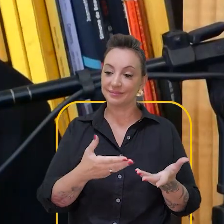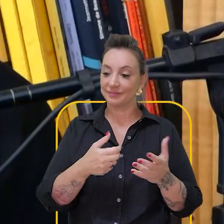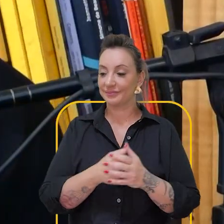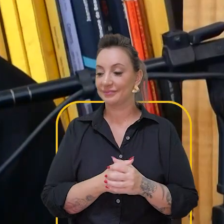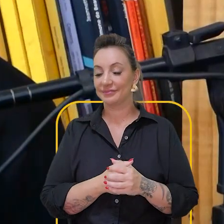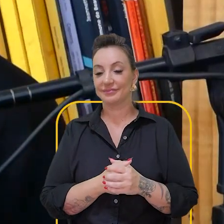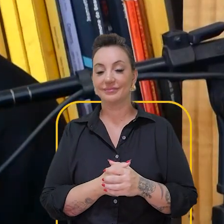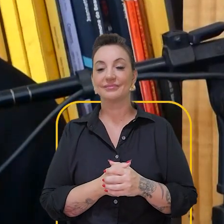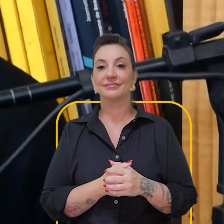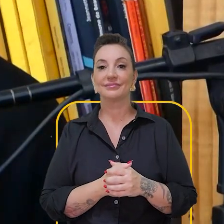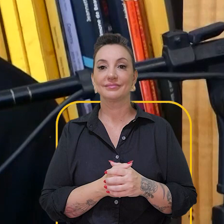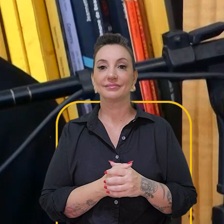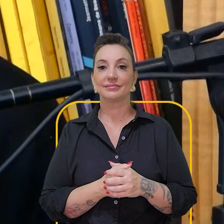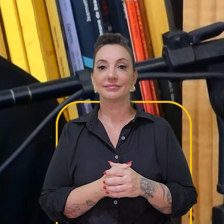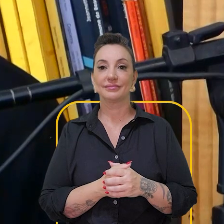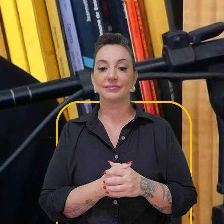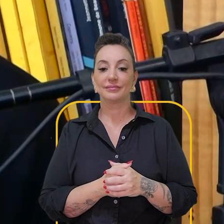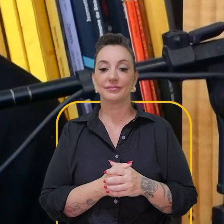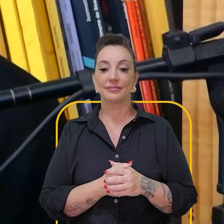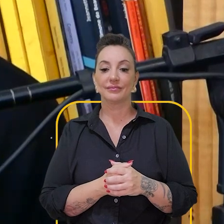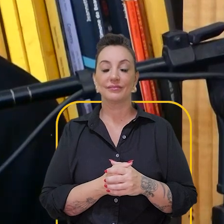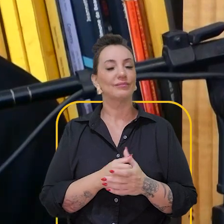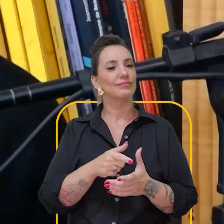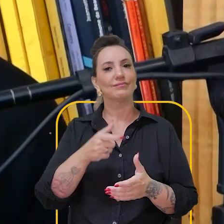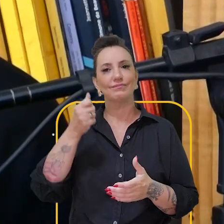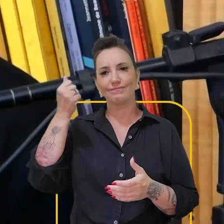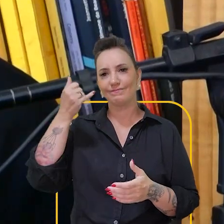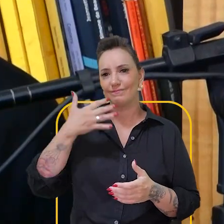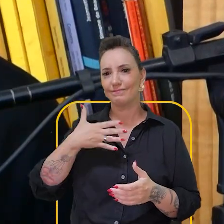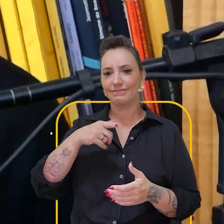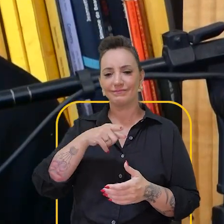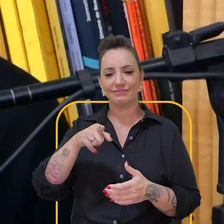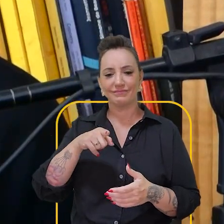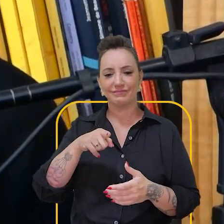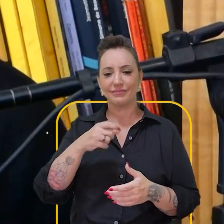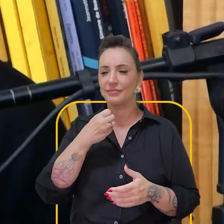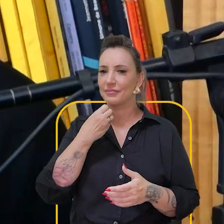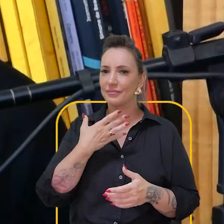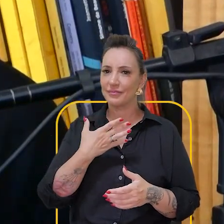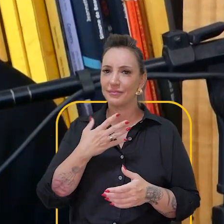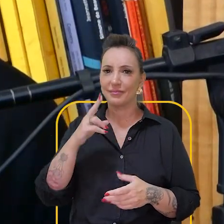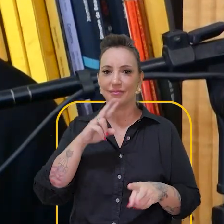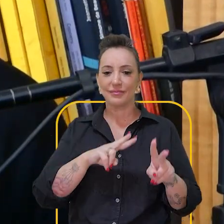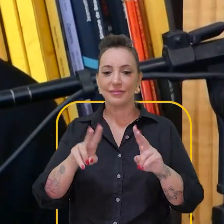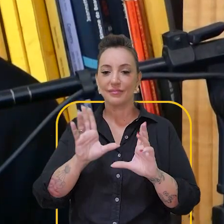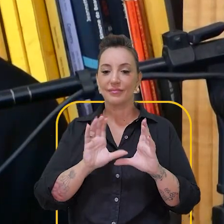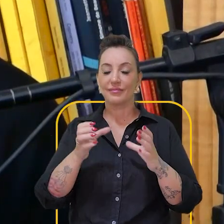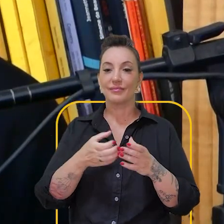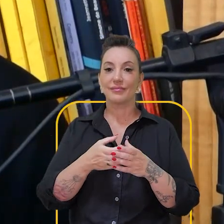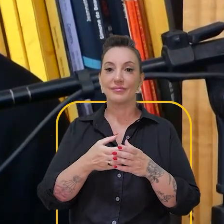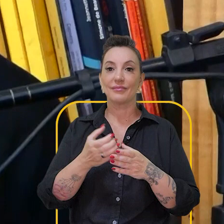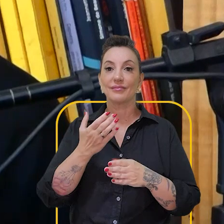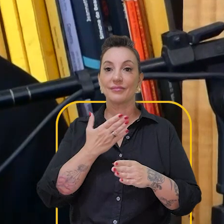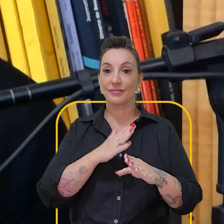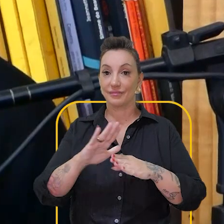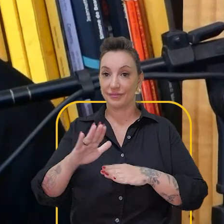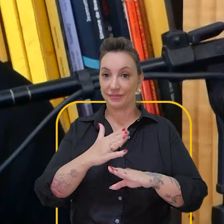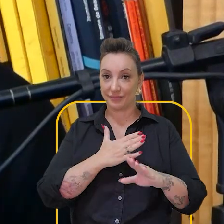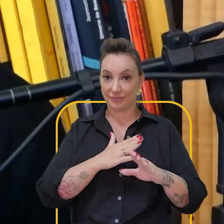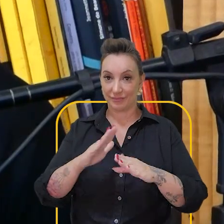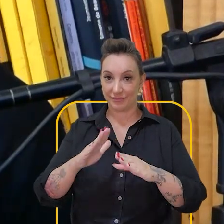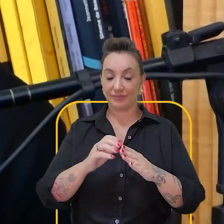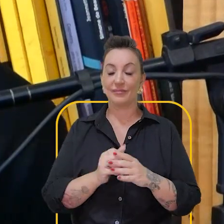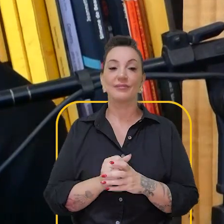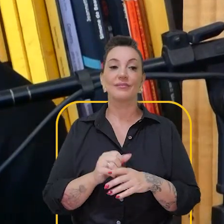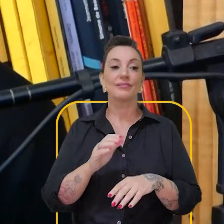convite o programa de vocês é muito bem visto pela comunidade Marcial